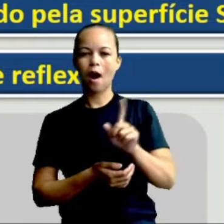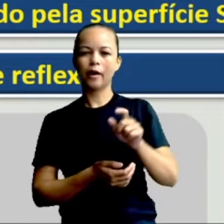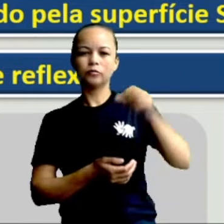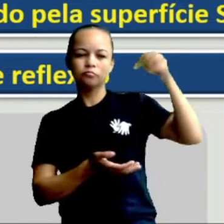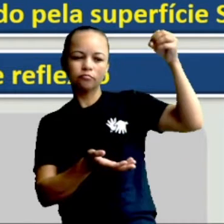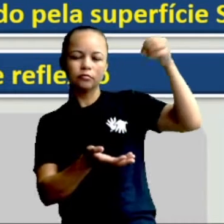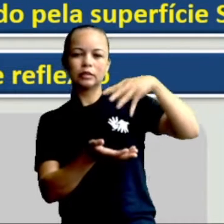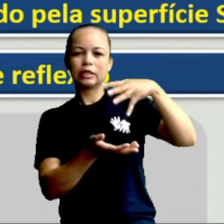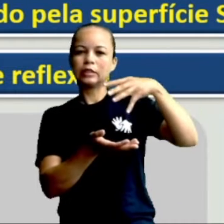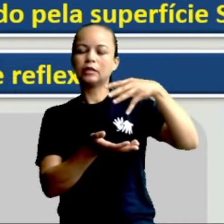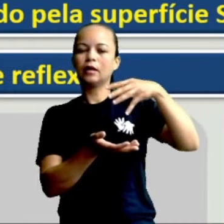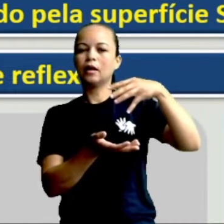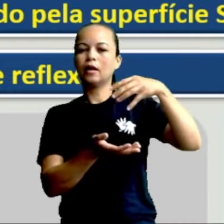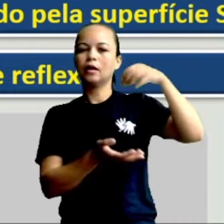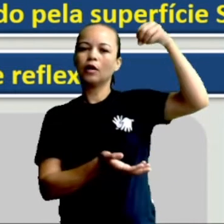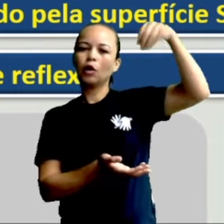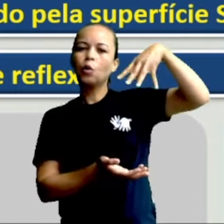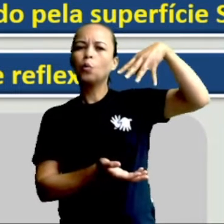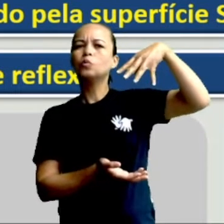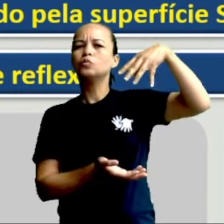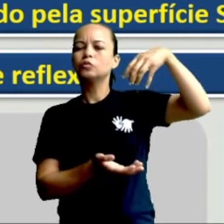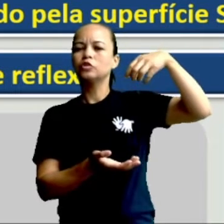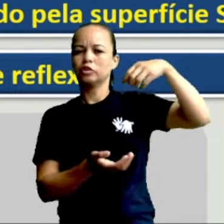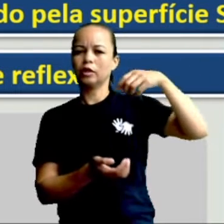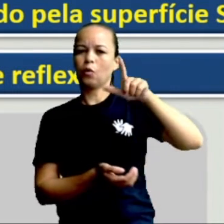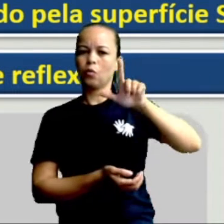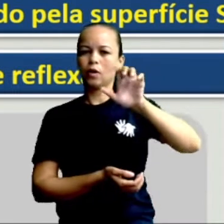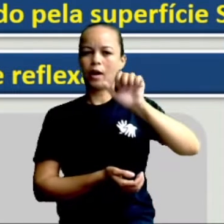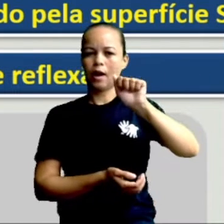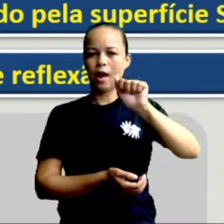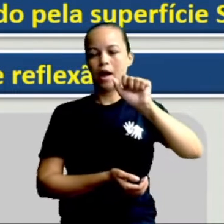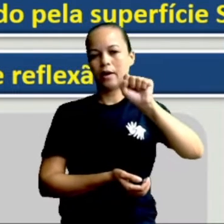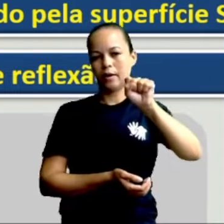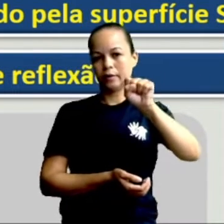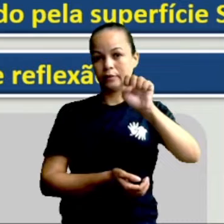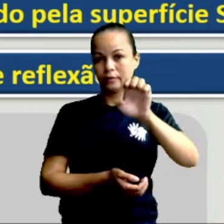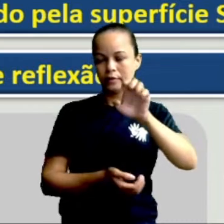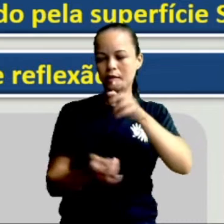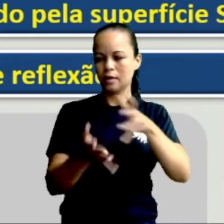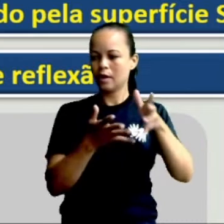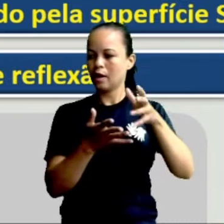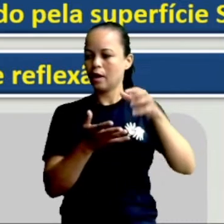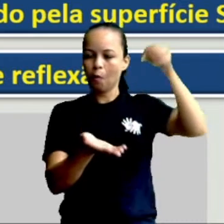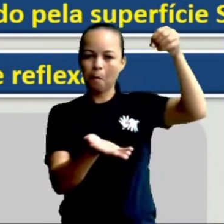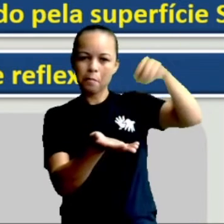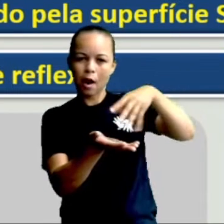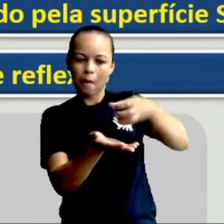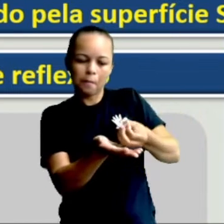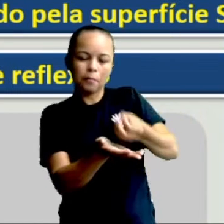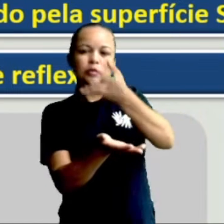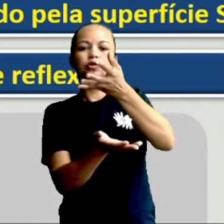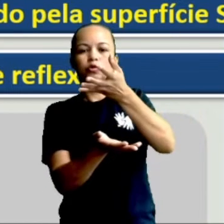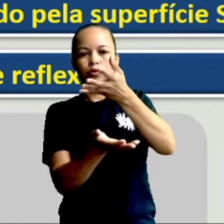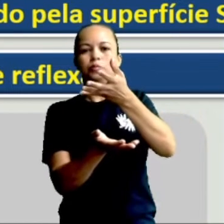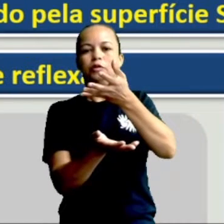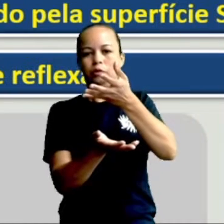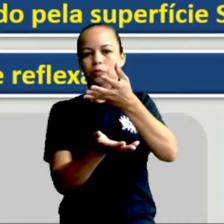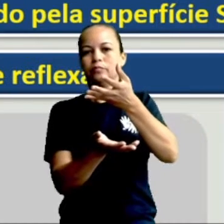luz, que foi aquela fonte do laser que está na minha mão, tá? O laser ali, minha fonte incidente, que bateu no espelho